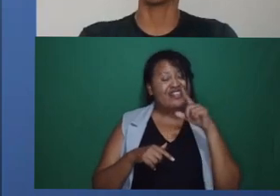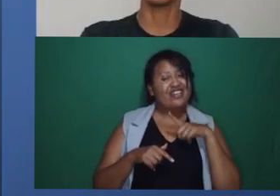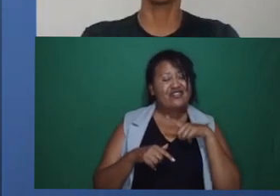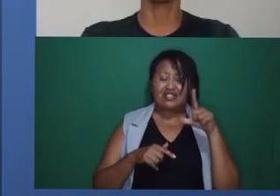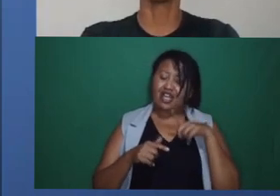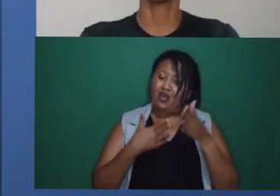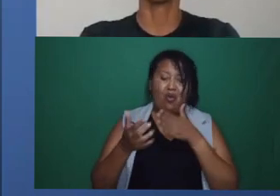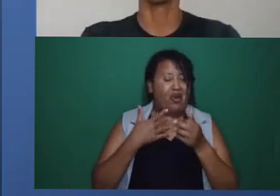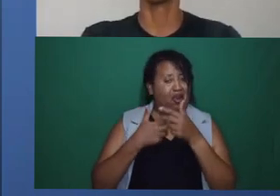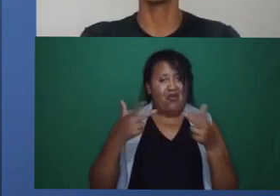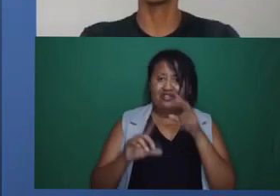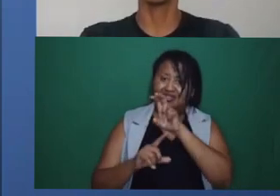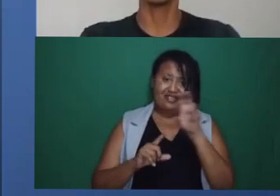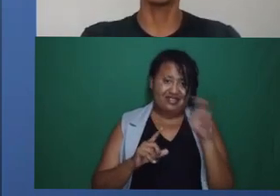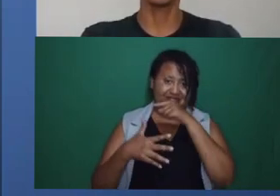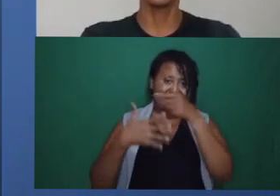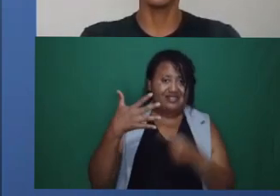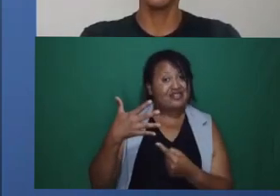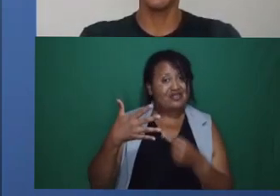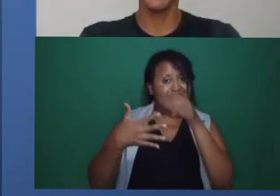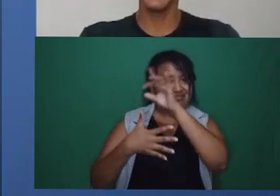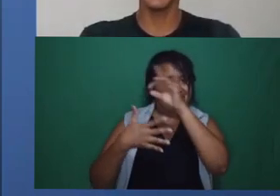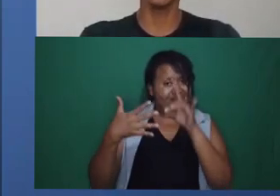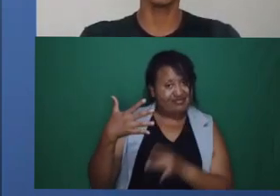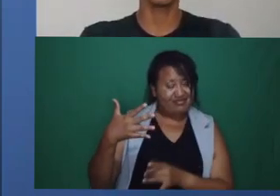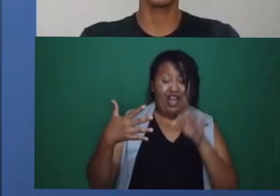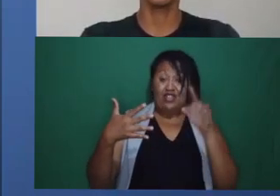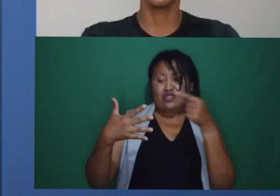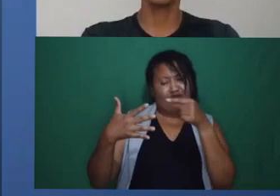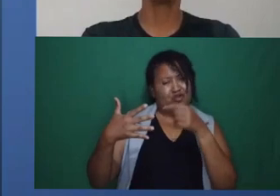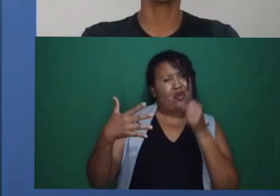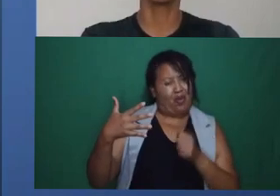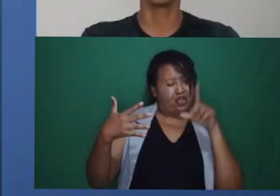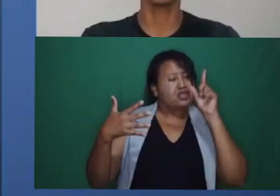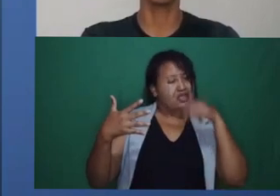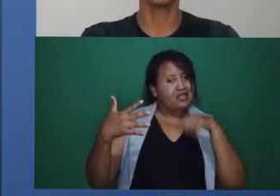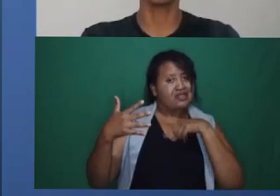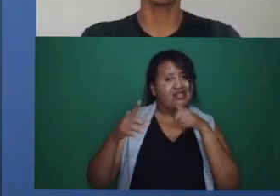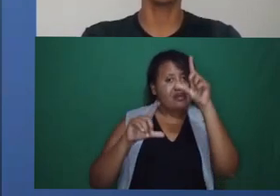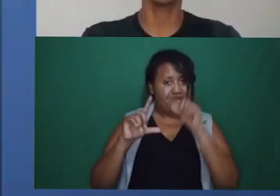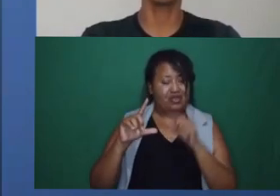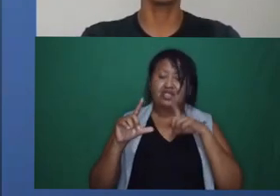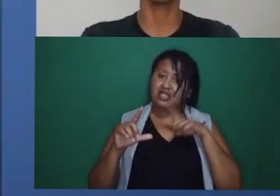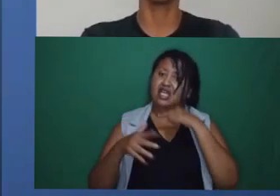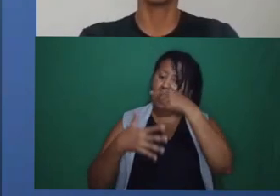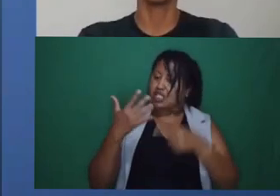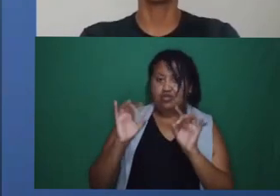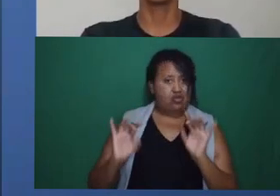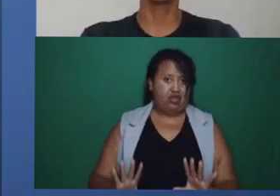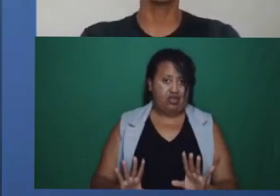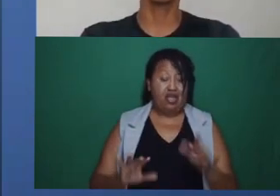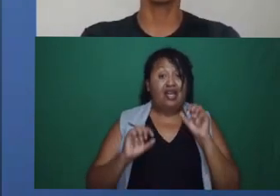qualquer uma das cinco lembre que ele diz que ela só podem ser minúsculas então só vou ter as cinco formas mesmo